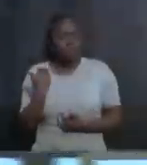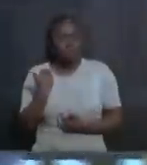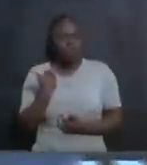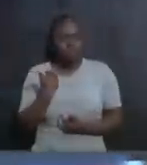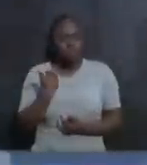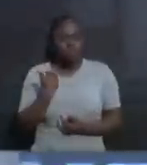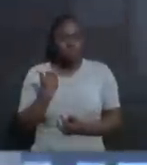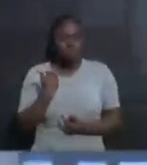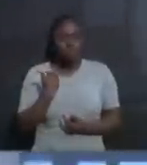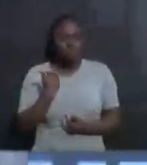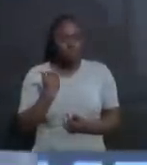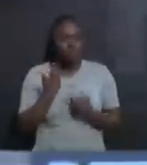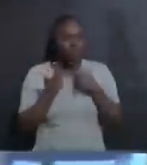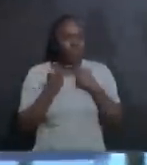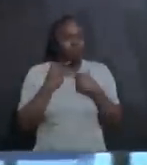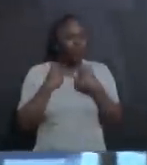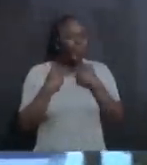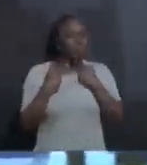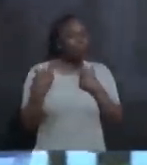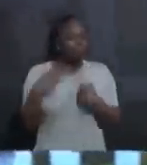vontade de morrer.